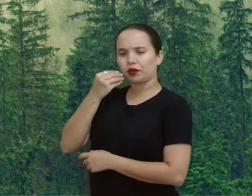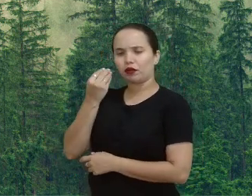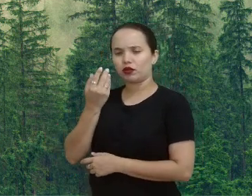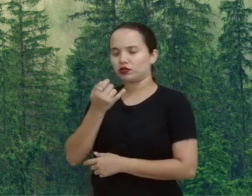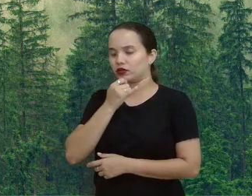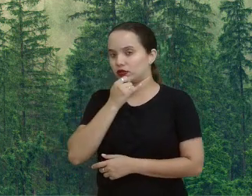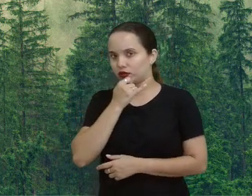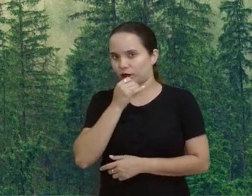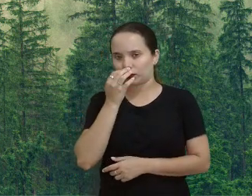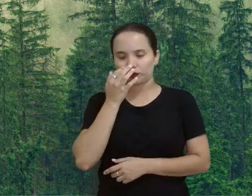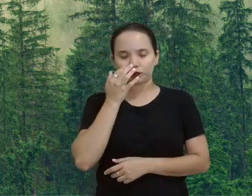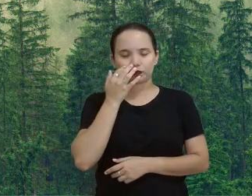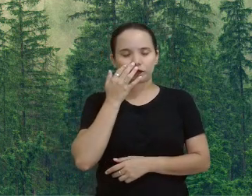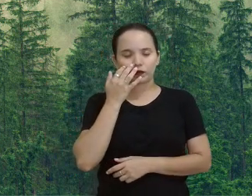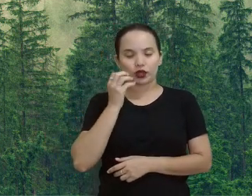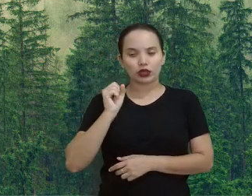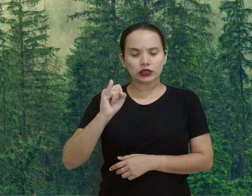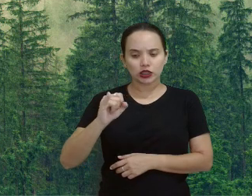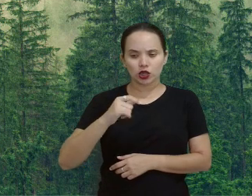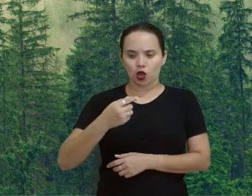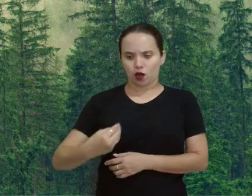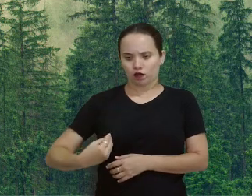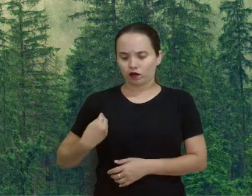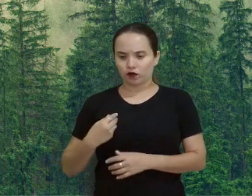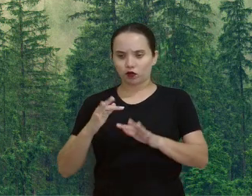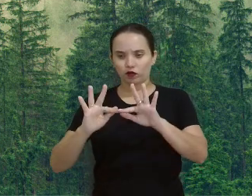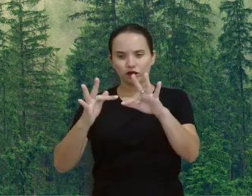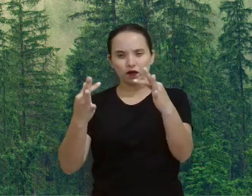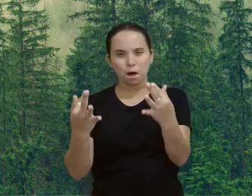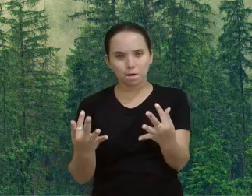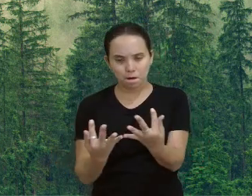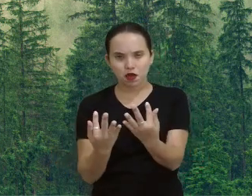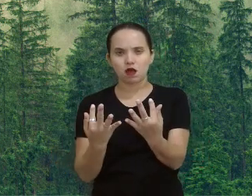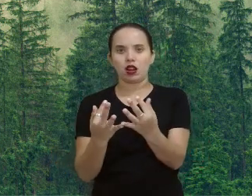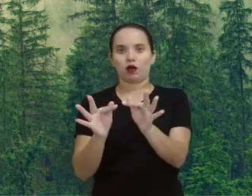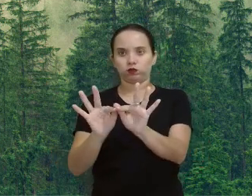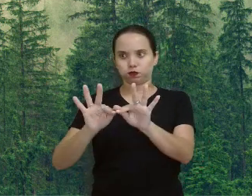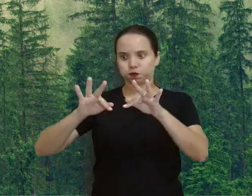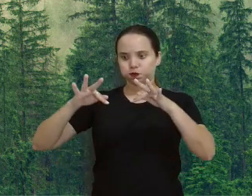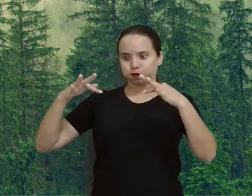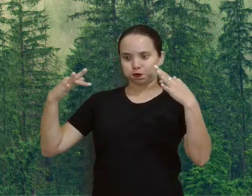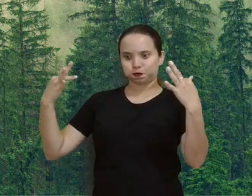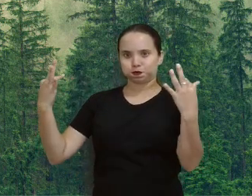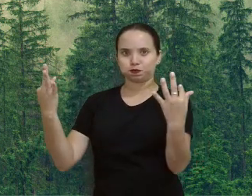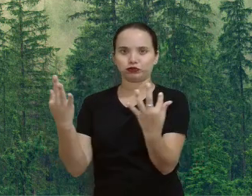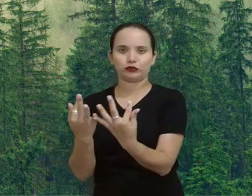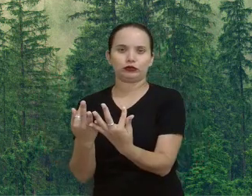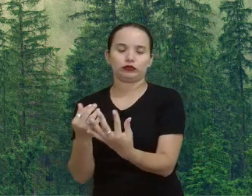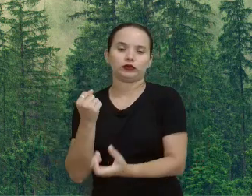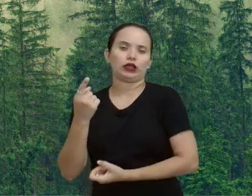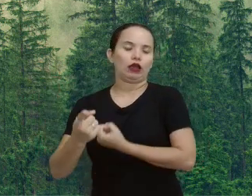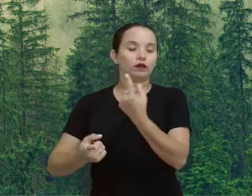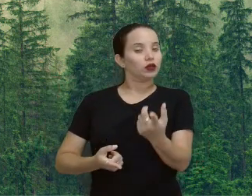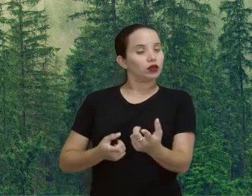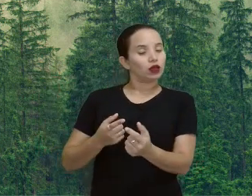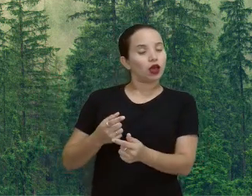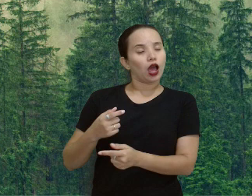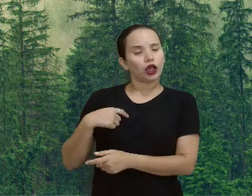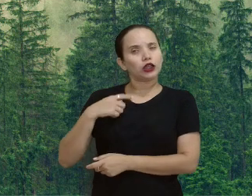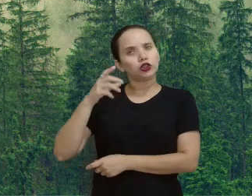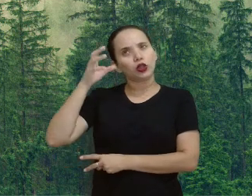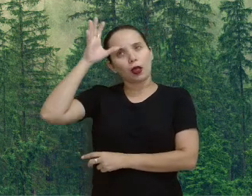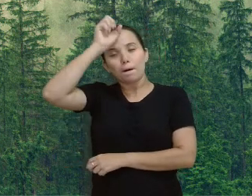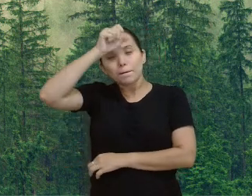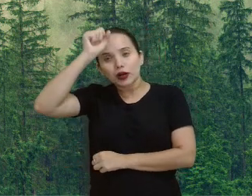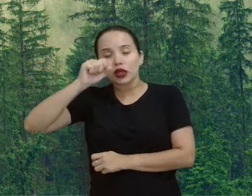exemplo, se a gente vive numa família com muitas pessoas, muitas vezes a gente vai ou aprender a dividir e ser